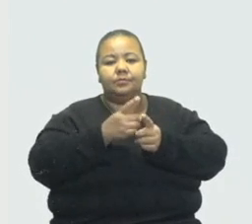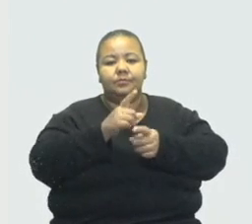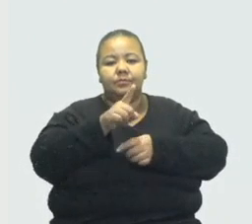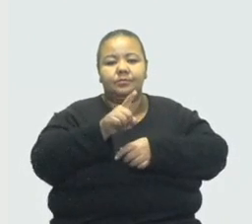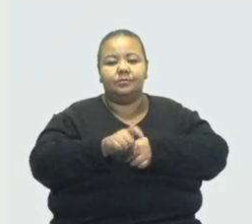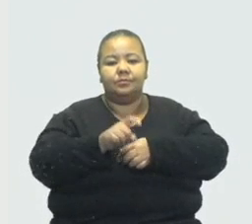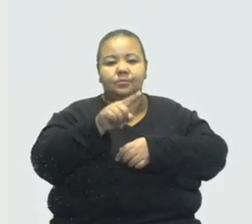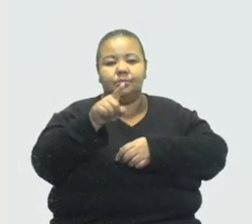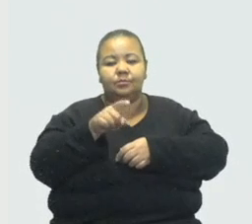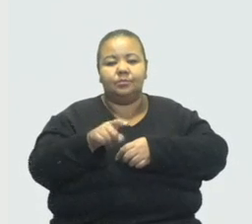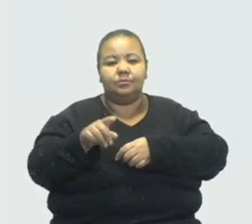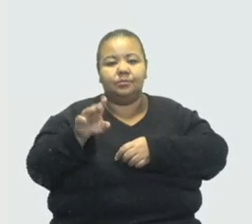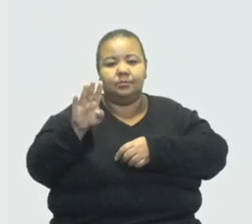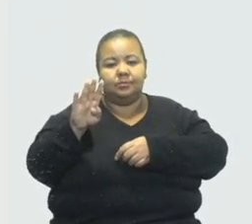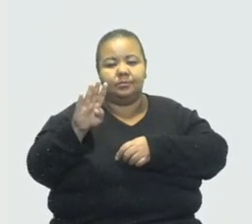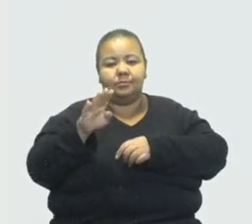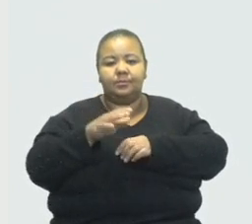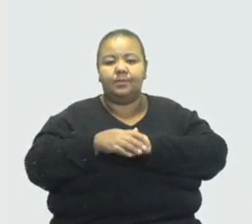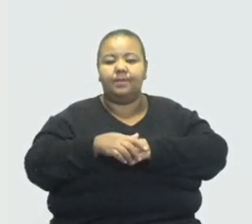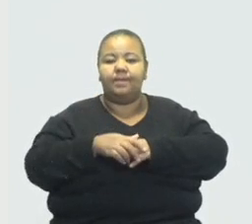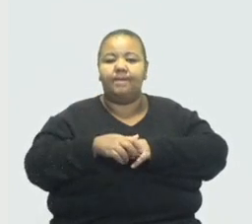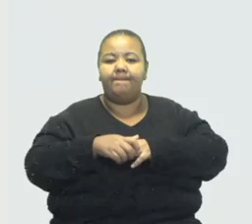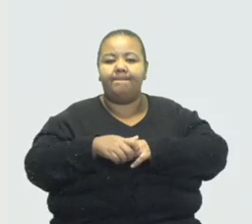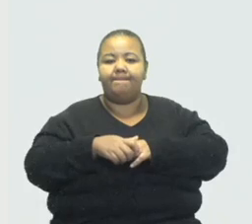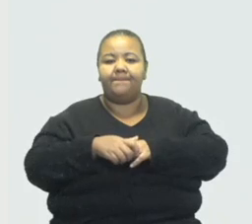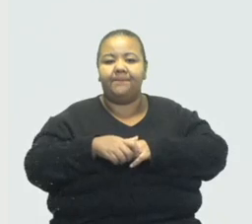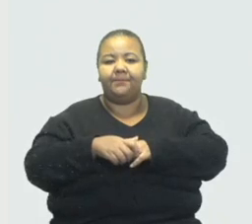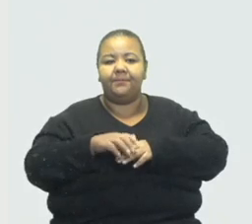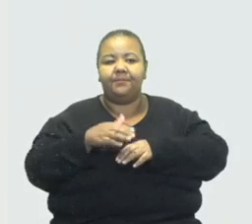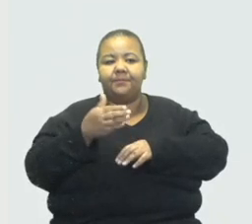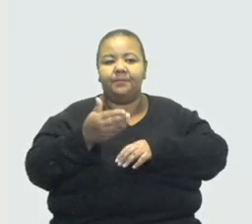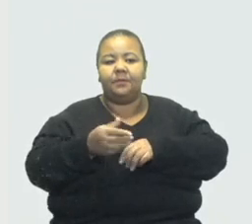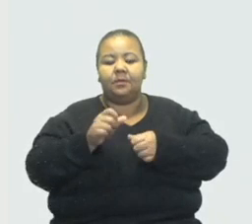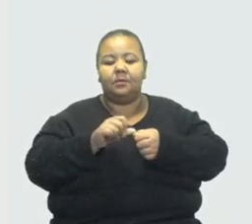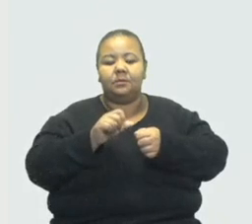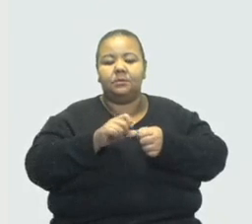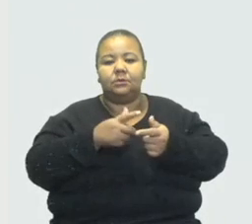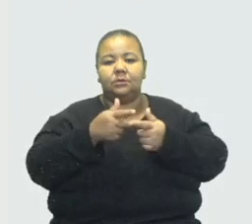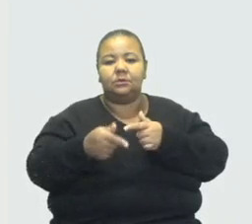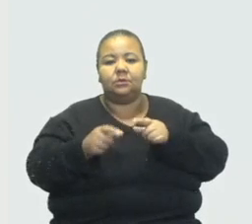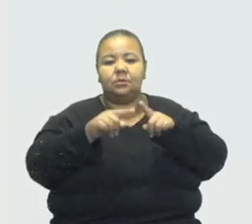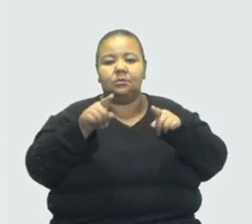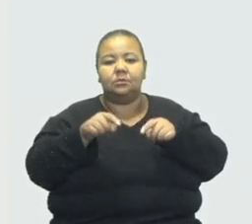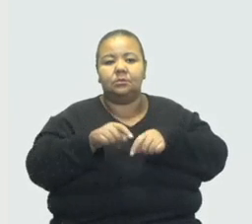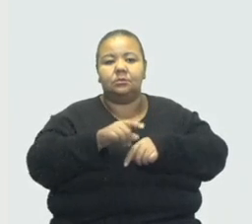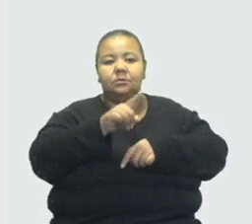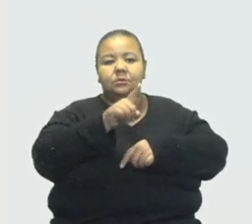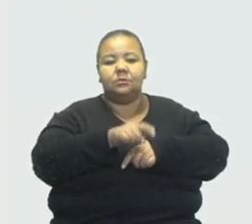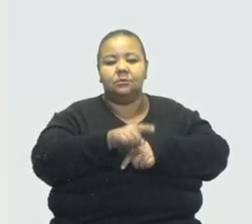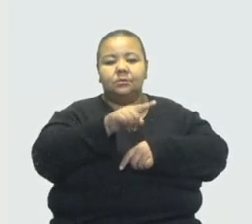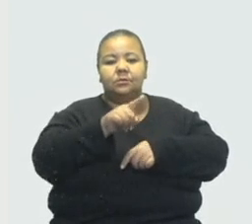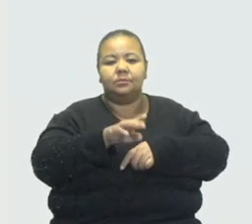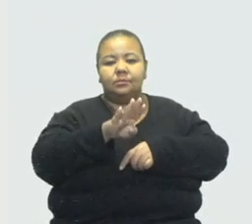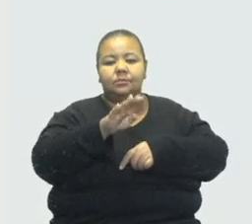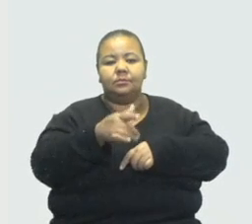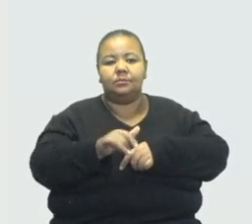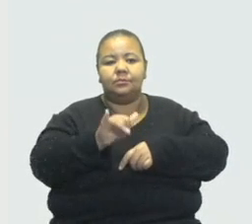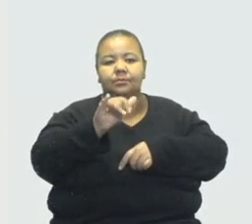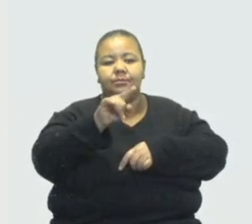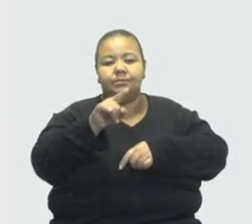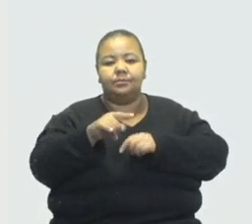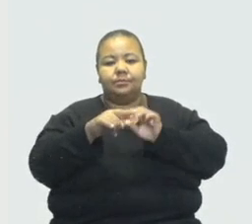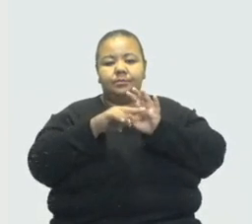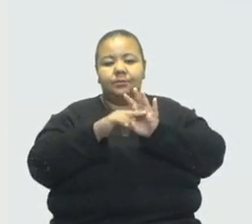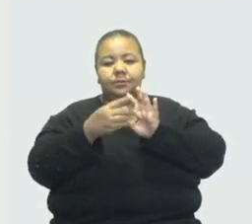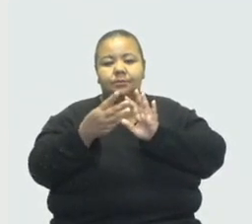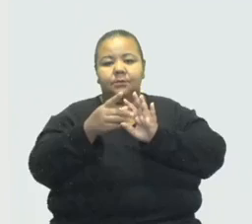é igual a 4. Logo, então, a nossa solução do sistema é x igual a 4, y igual a menos 3